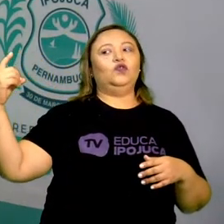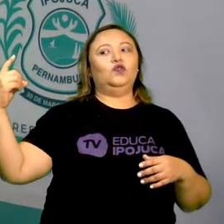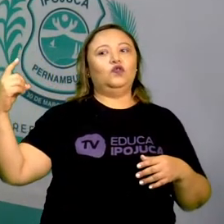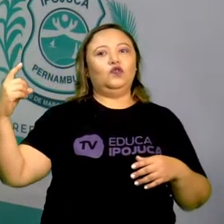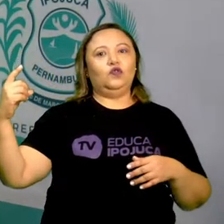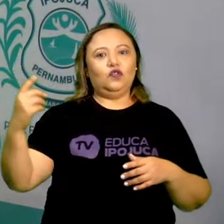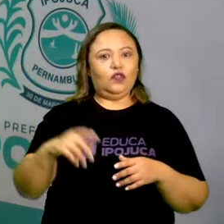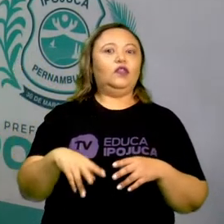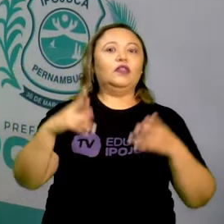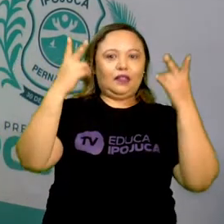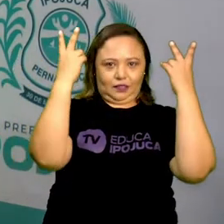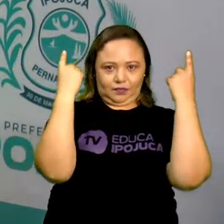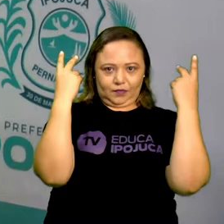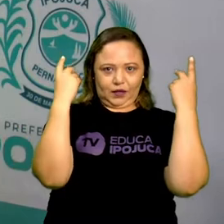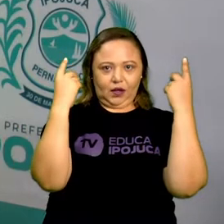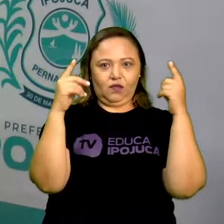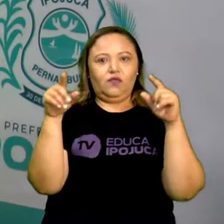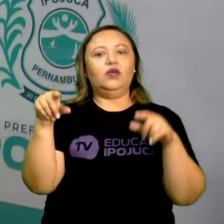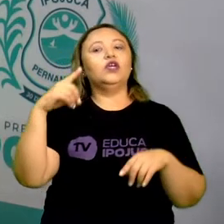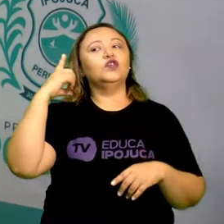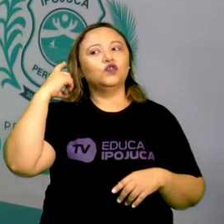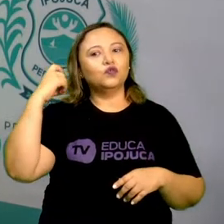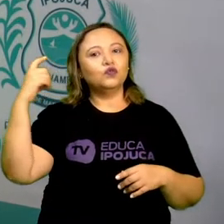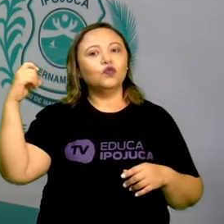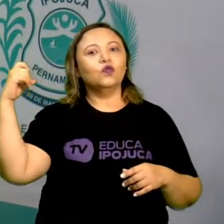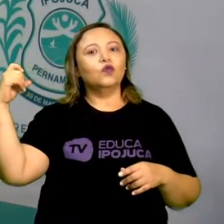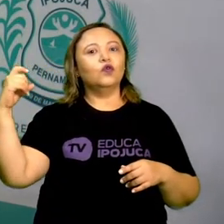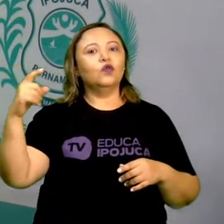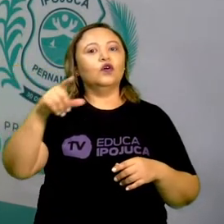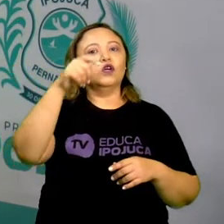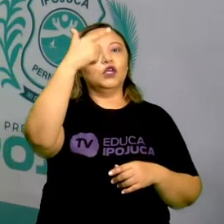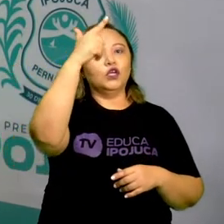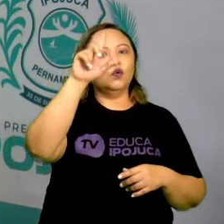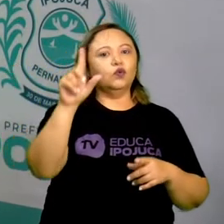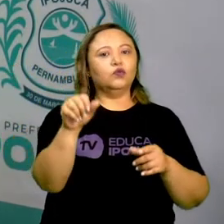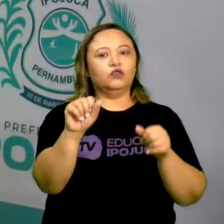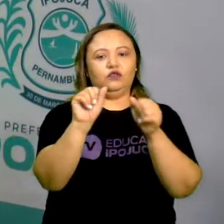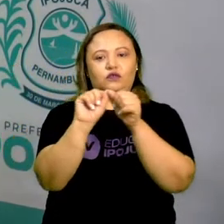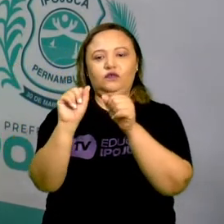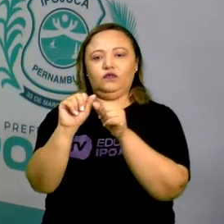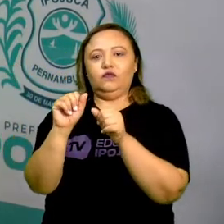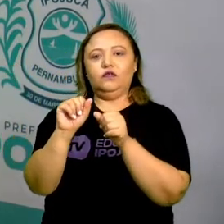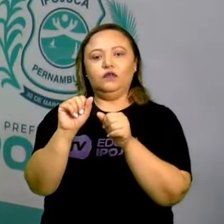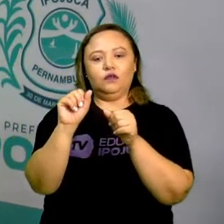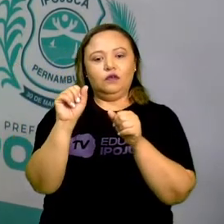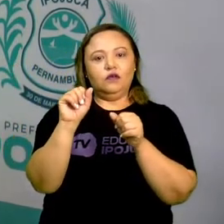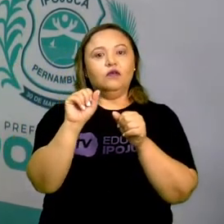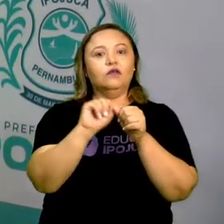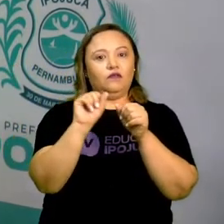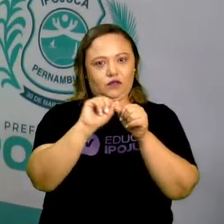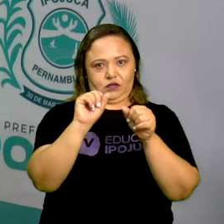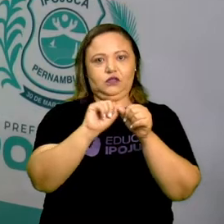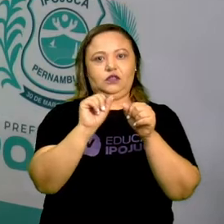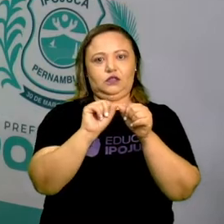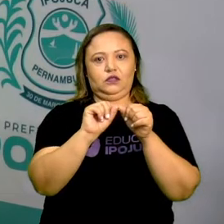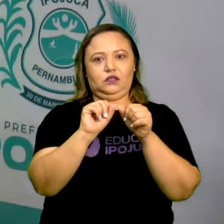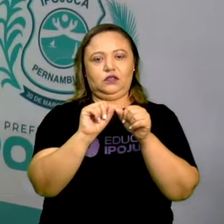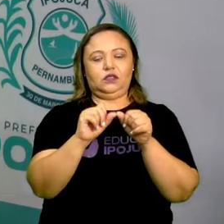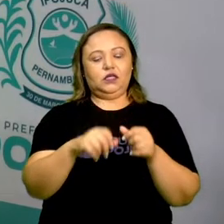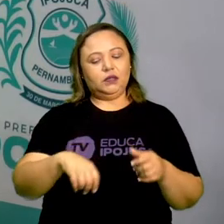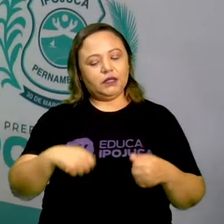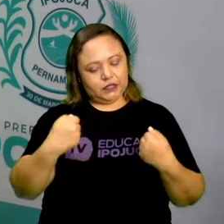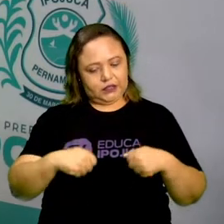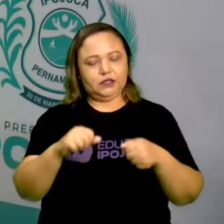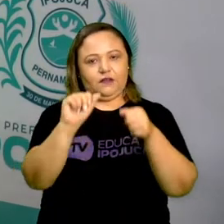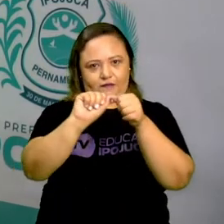a gente tem que agitar o instrumento. Nós temos que mexer, temos que fazer algum manuseio nele.